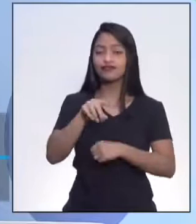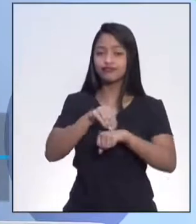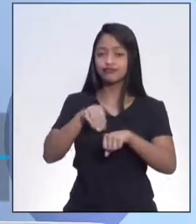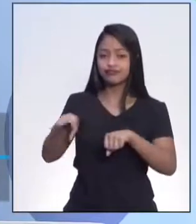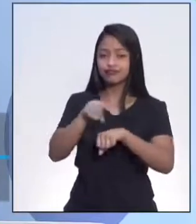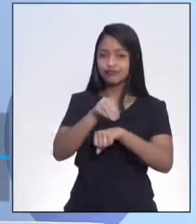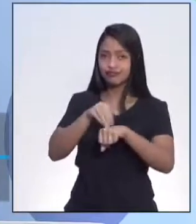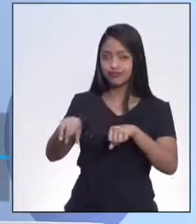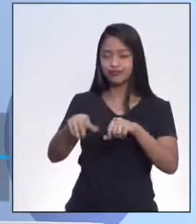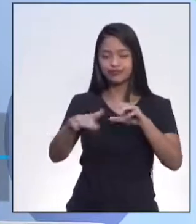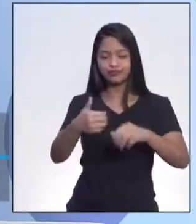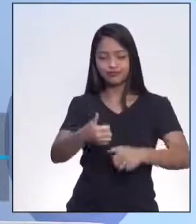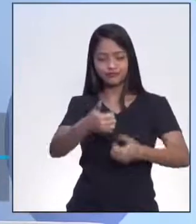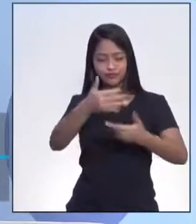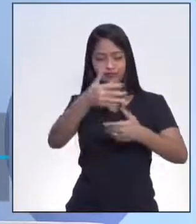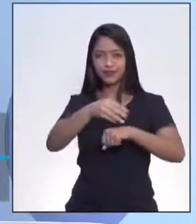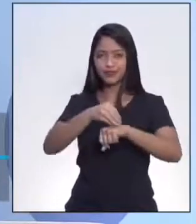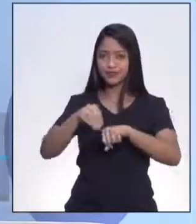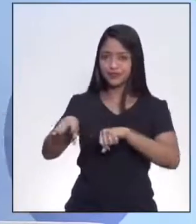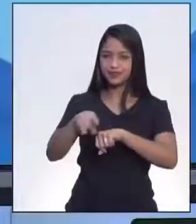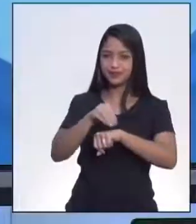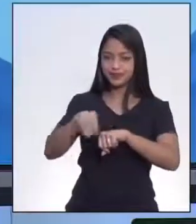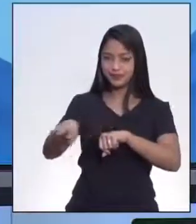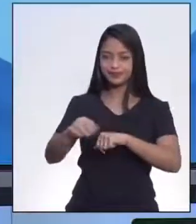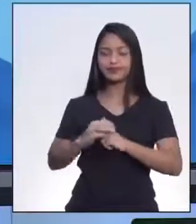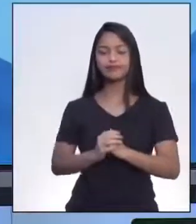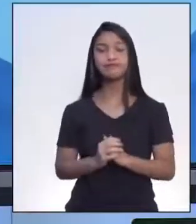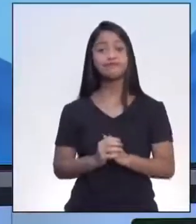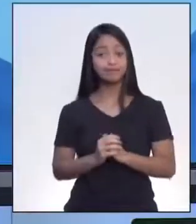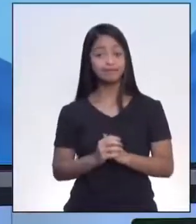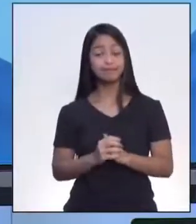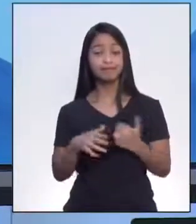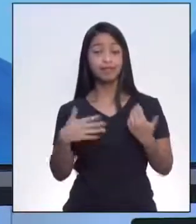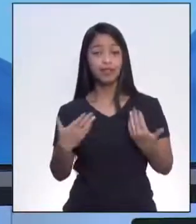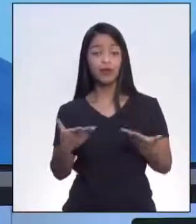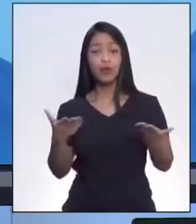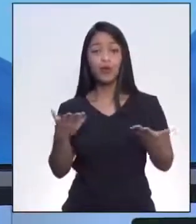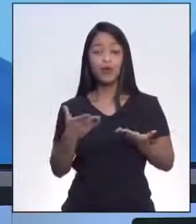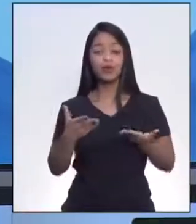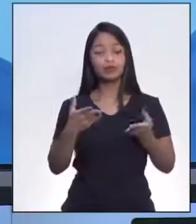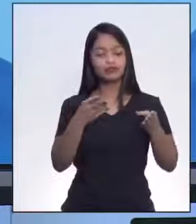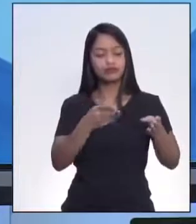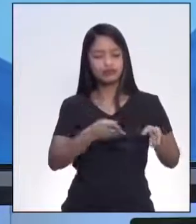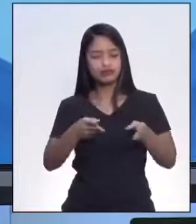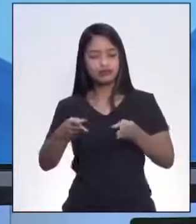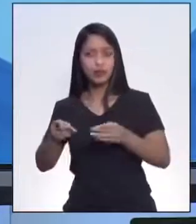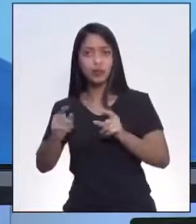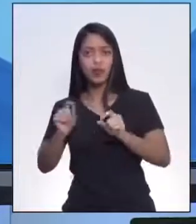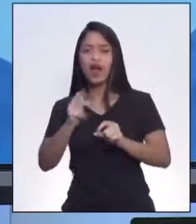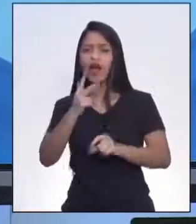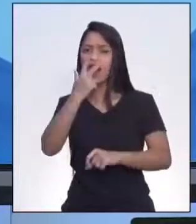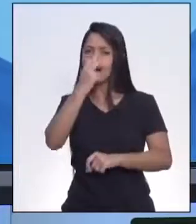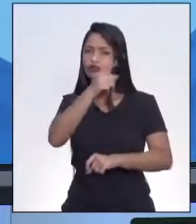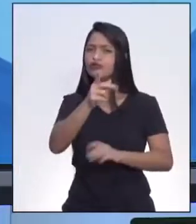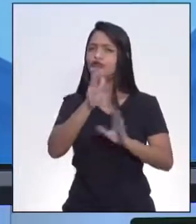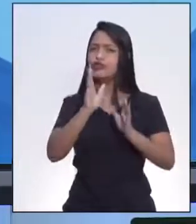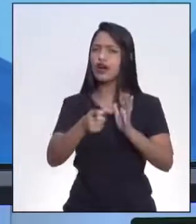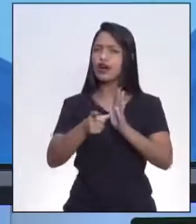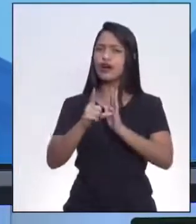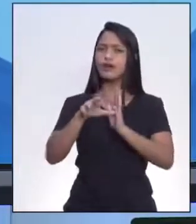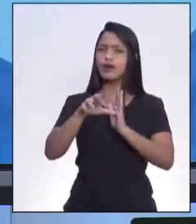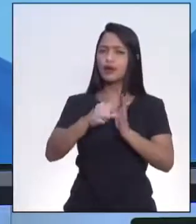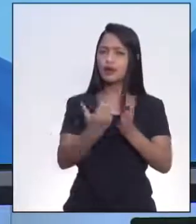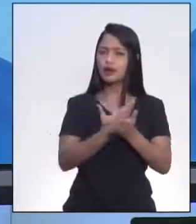professora Antônia nos momentos de interação. Bem, para nossa organização pessoal, eu acho que vocês já arrumaram a apostila de vocês,